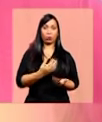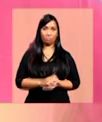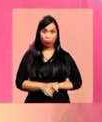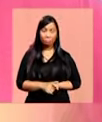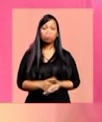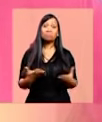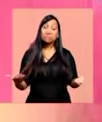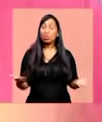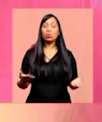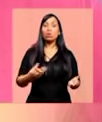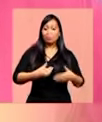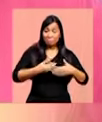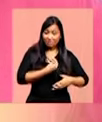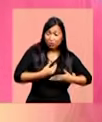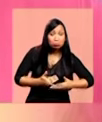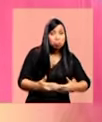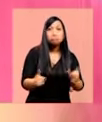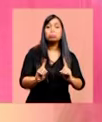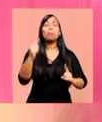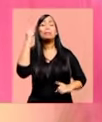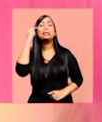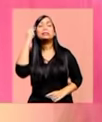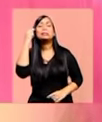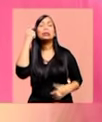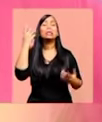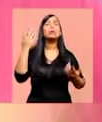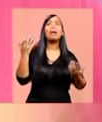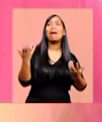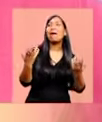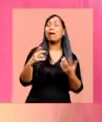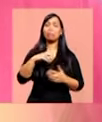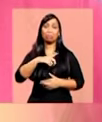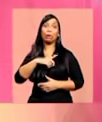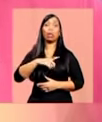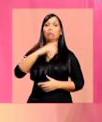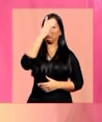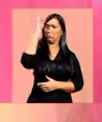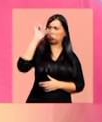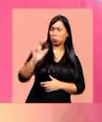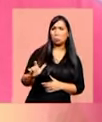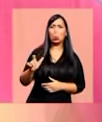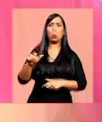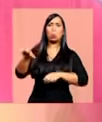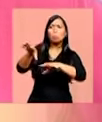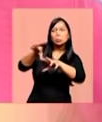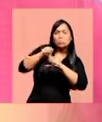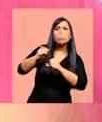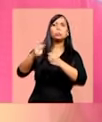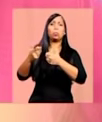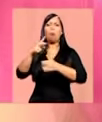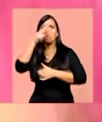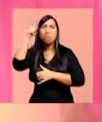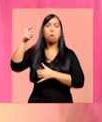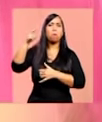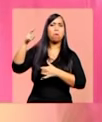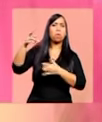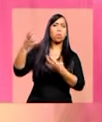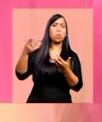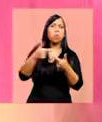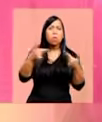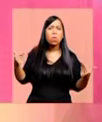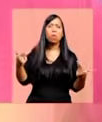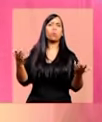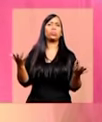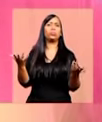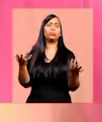não pauto a minha vida, não sigo minha vida pensando que exista alguém ou alguma energia, alguma força por